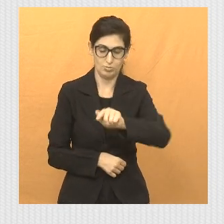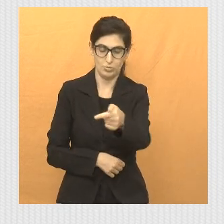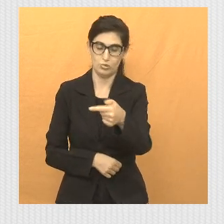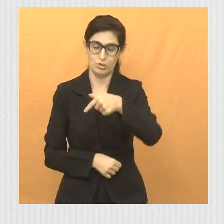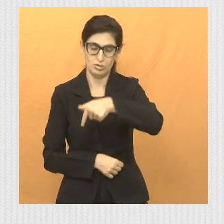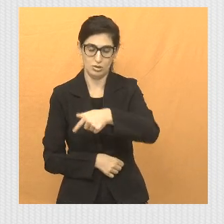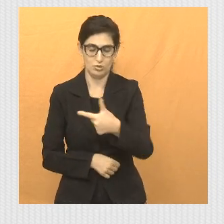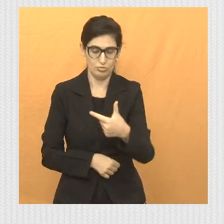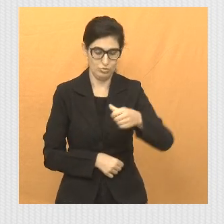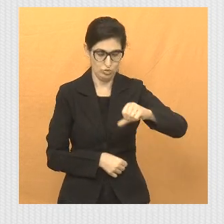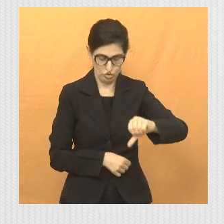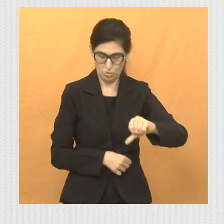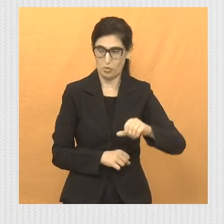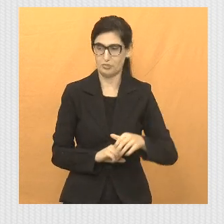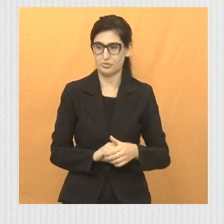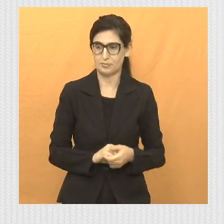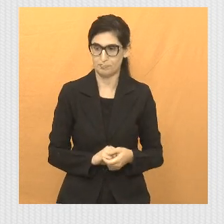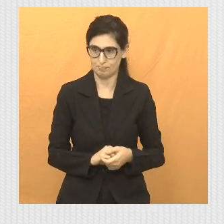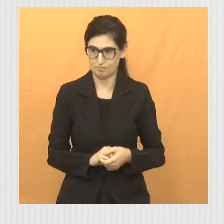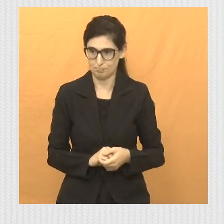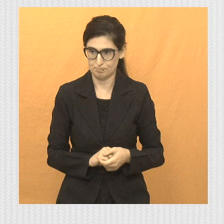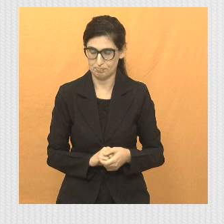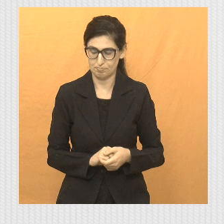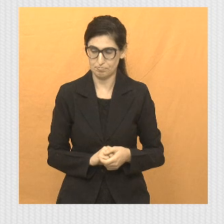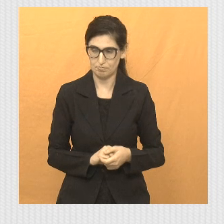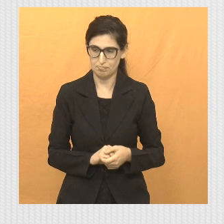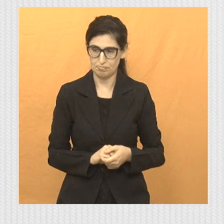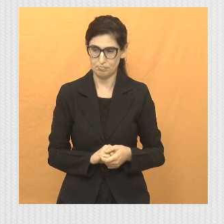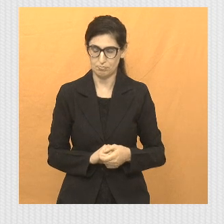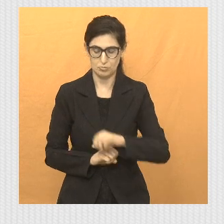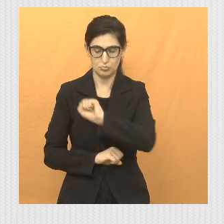257.729 dispensações para